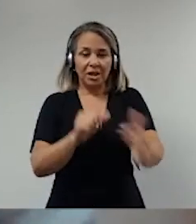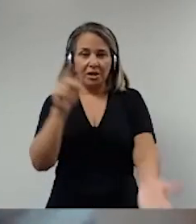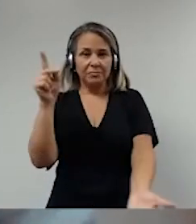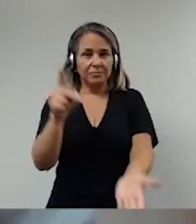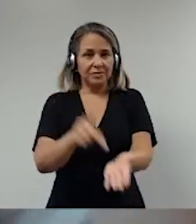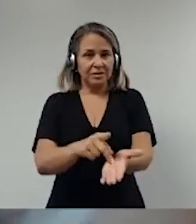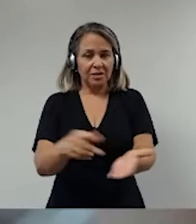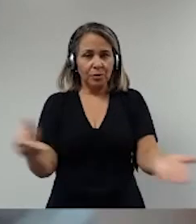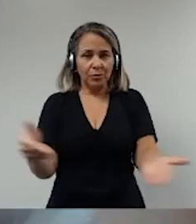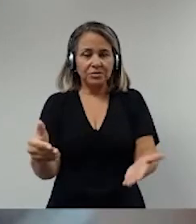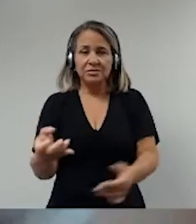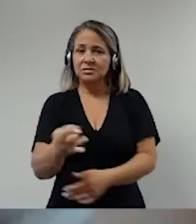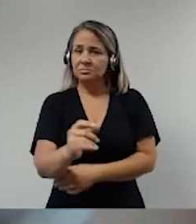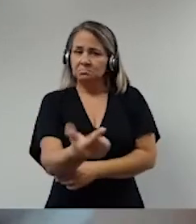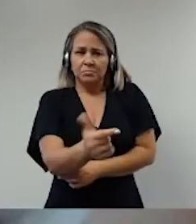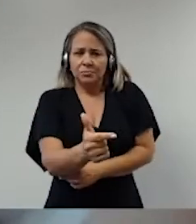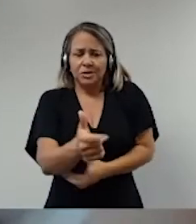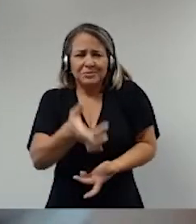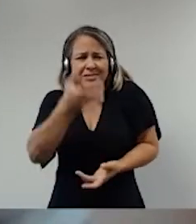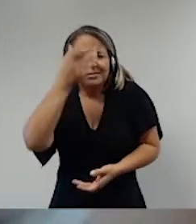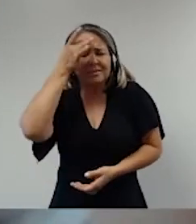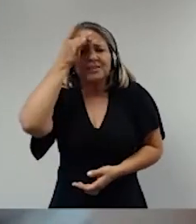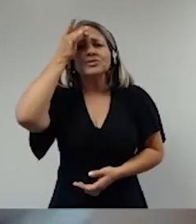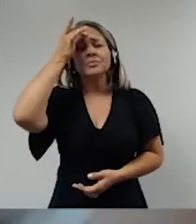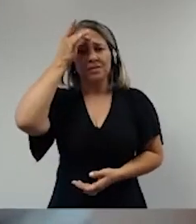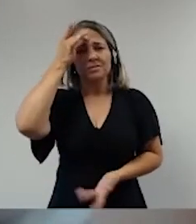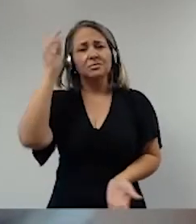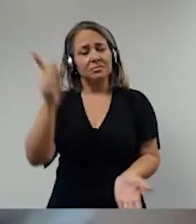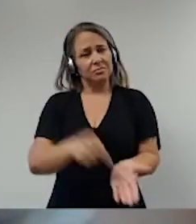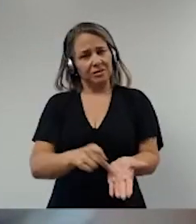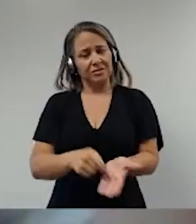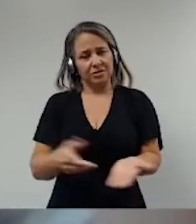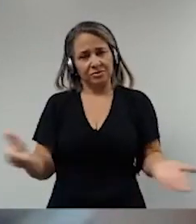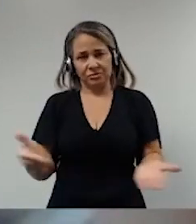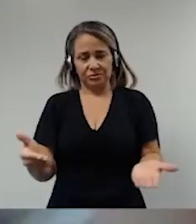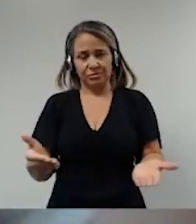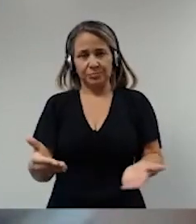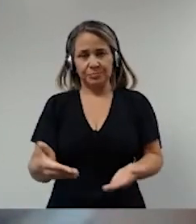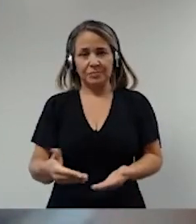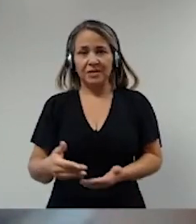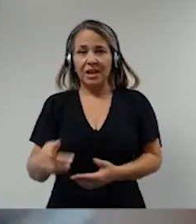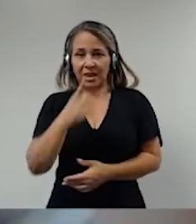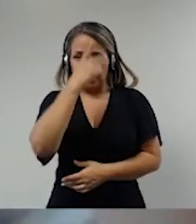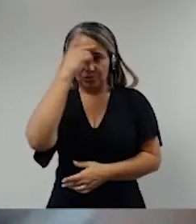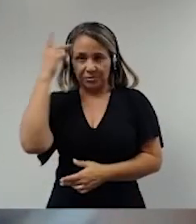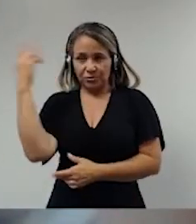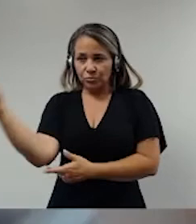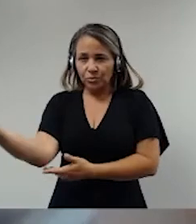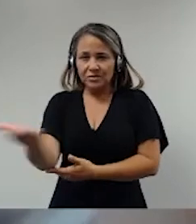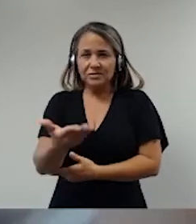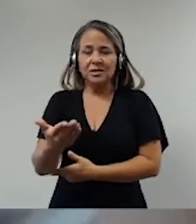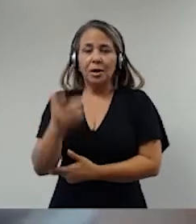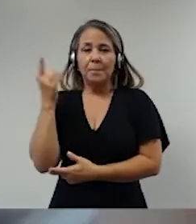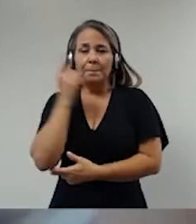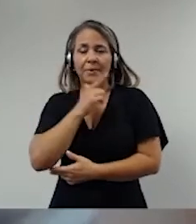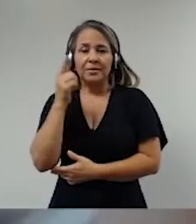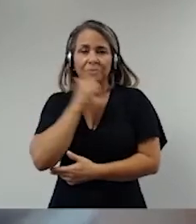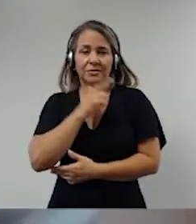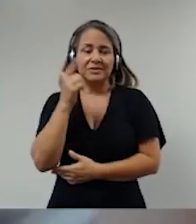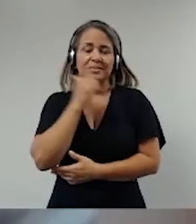realidade se nós não temos compreensão dessa realidade. Então, as pessoas, para